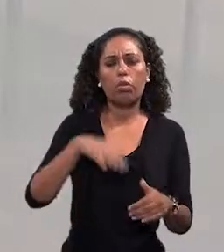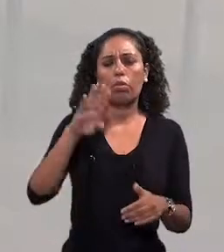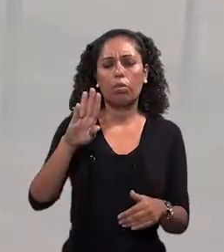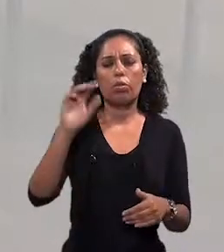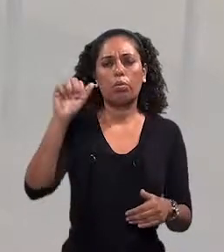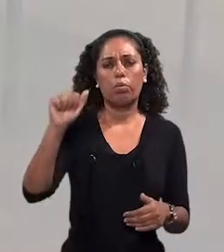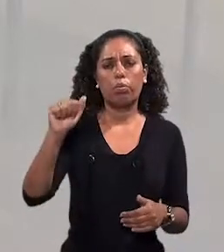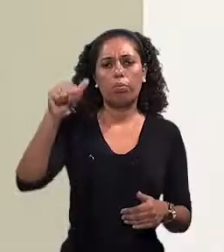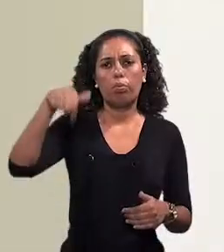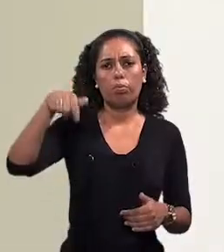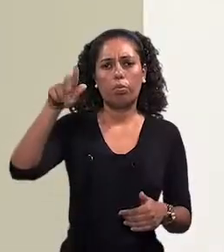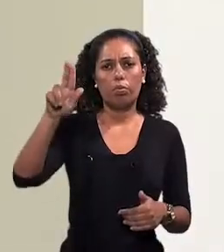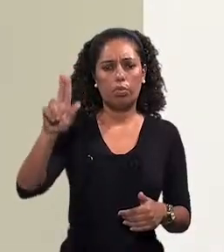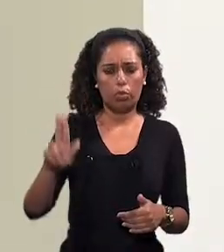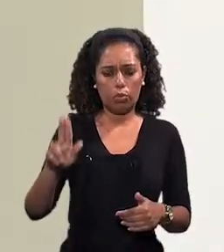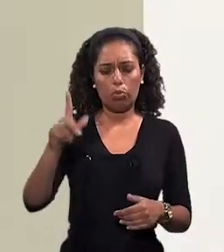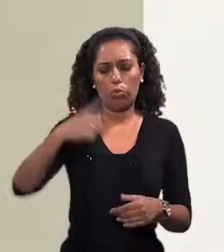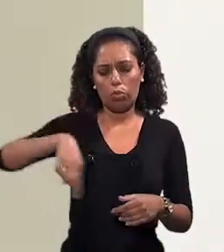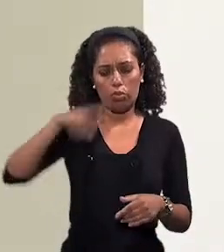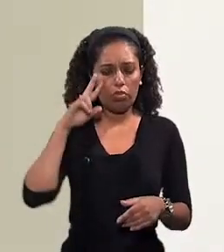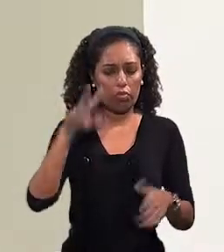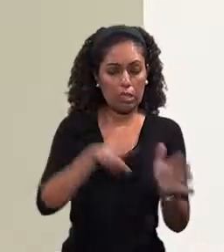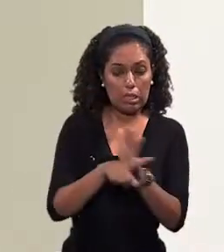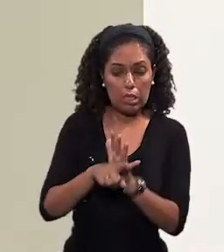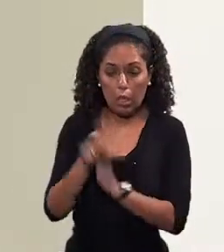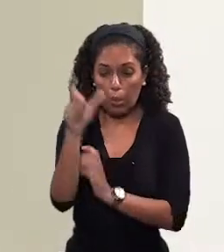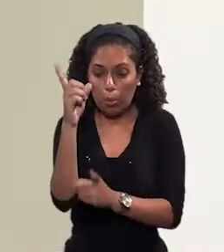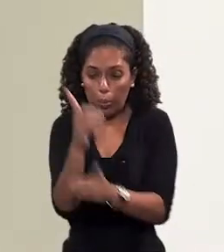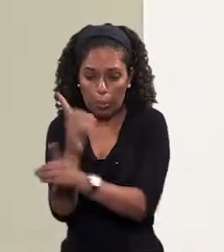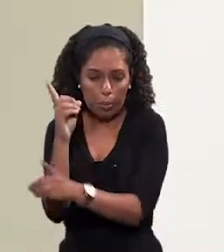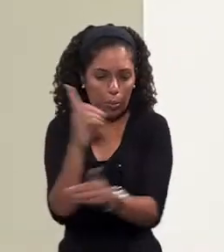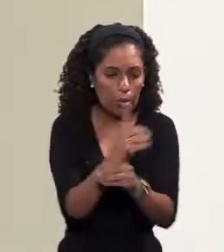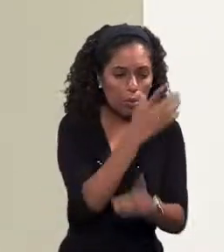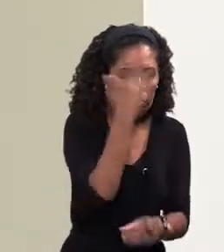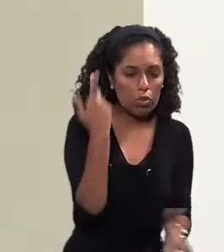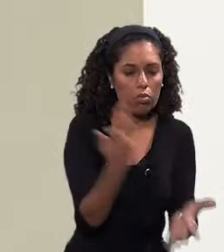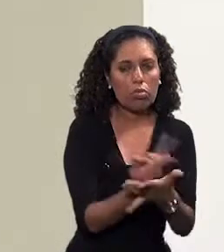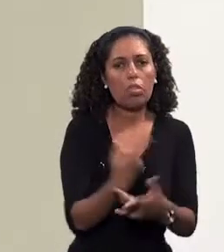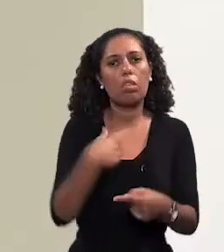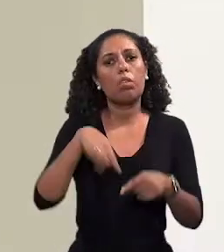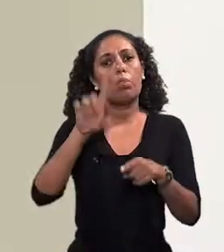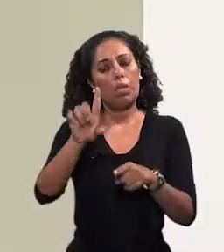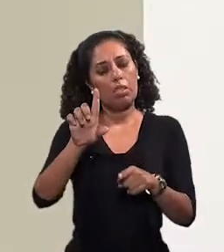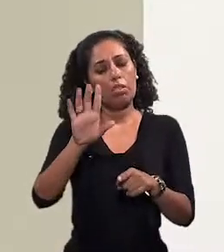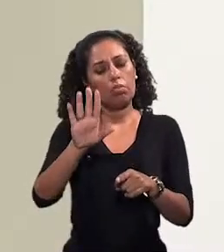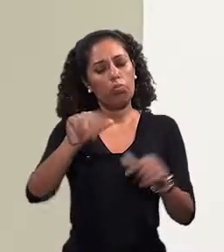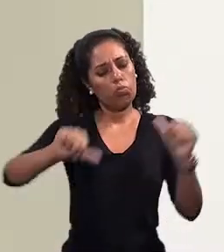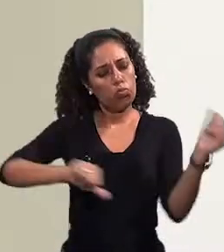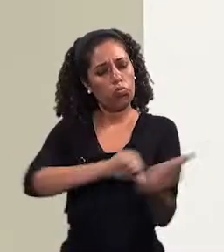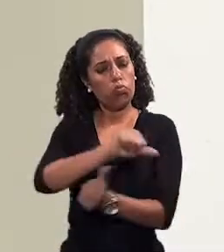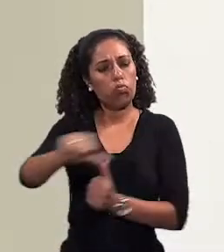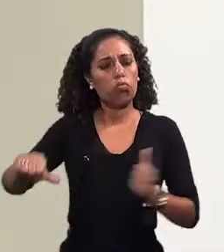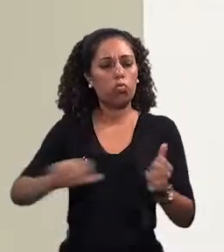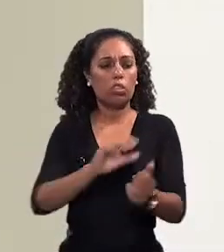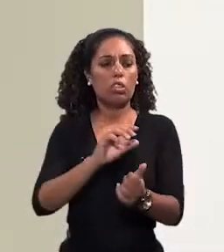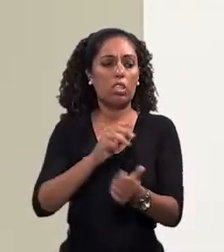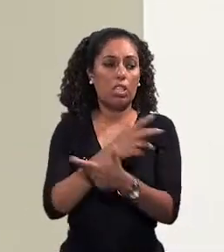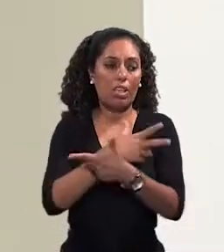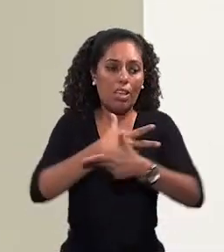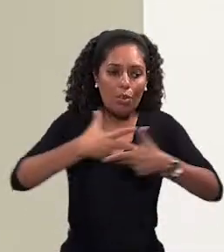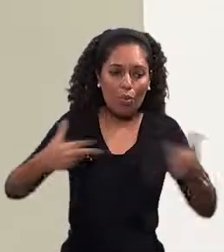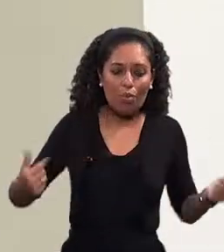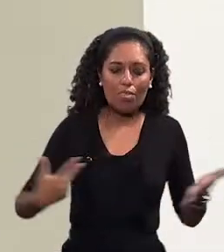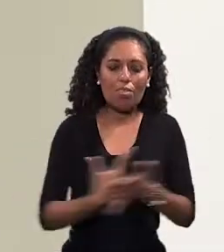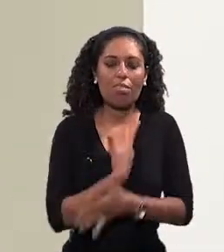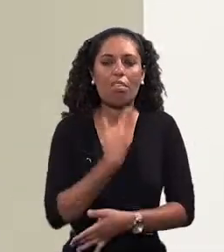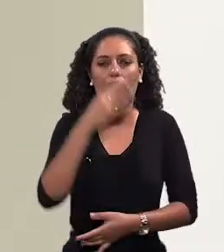assim, precisa-se sim apontar as pessoas, entender o que está acontecendo, mas de uma vez por todas nós mudarmos realmente essa cultura de